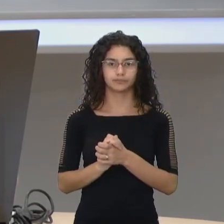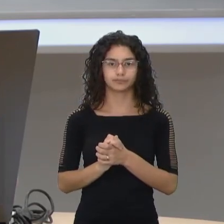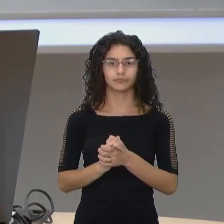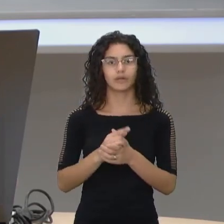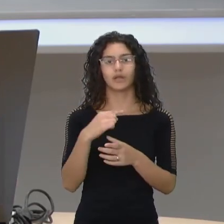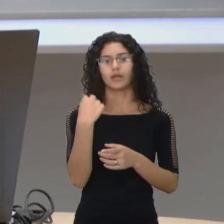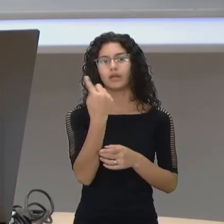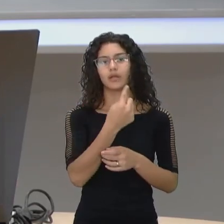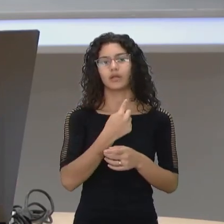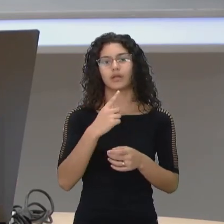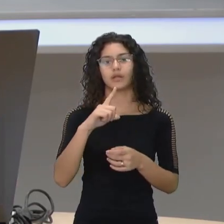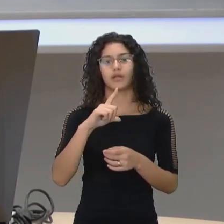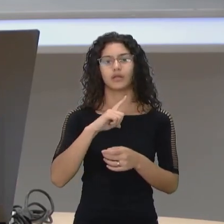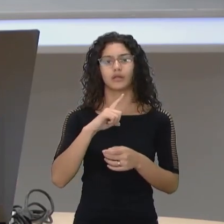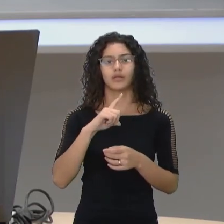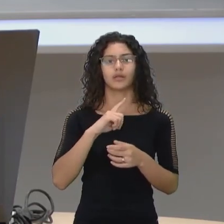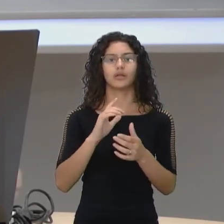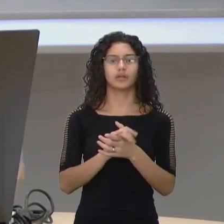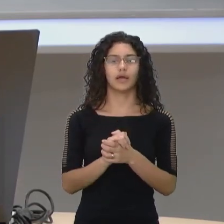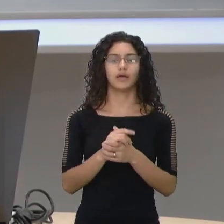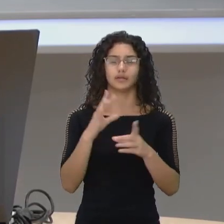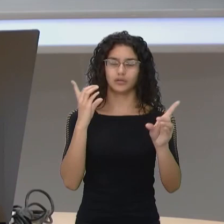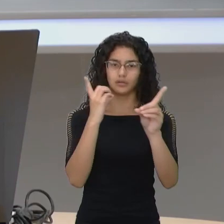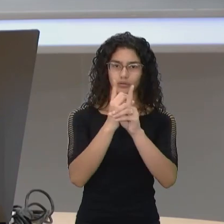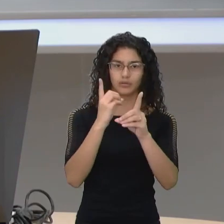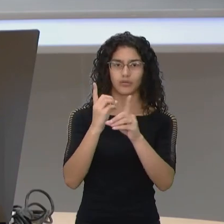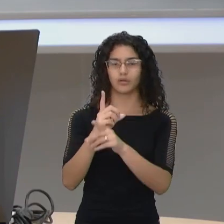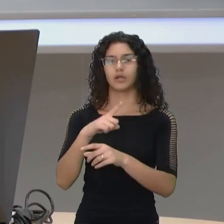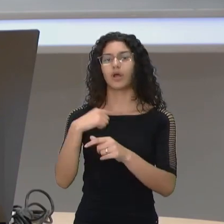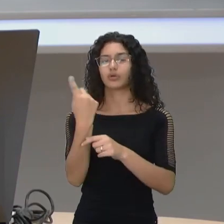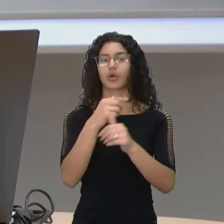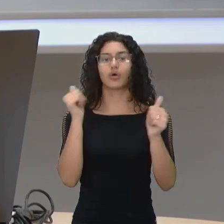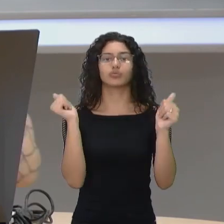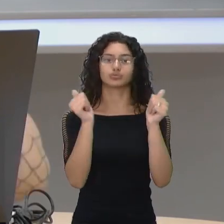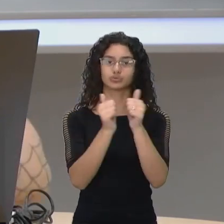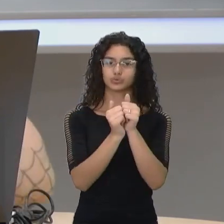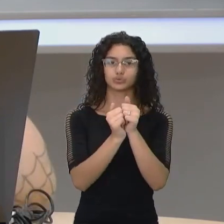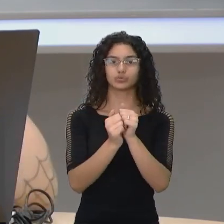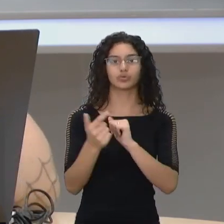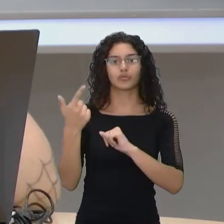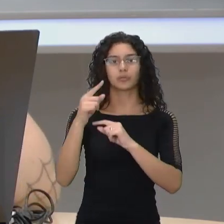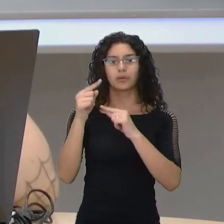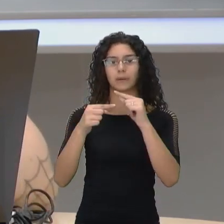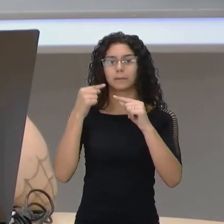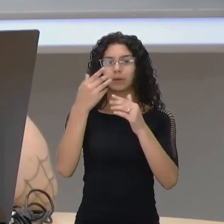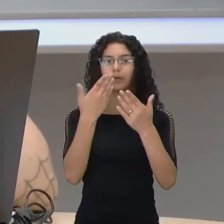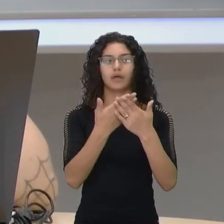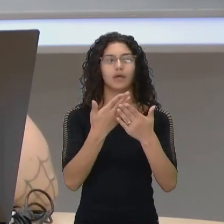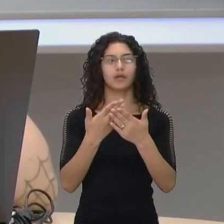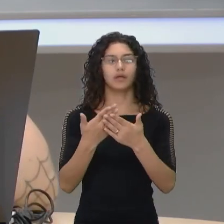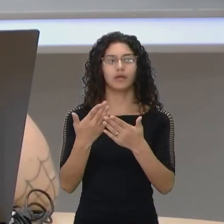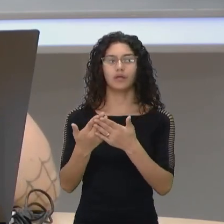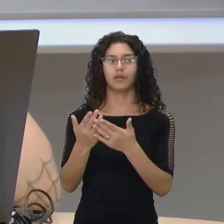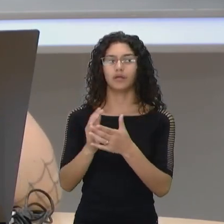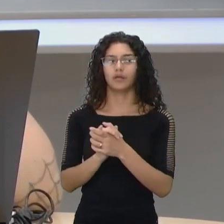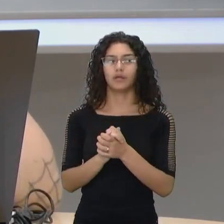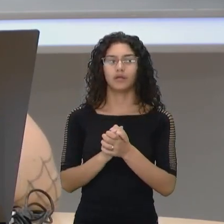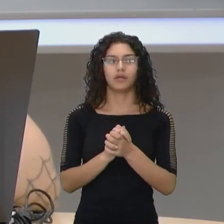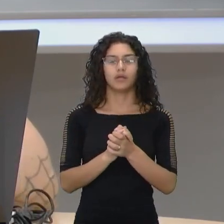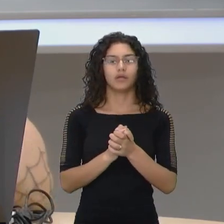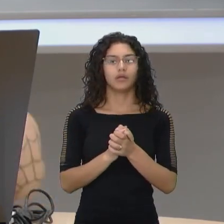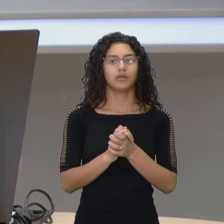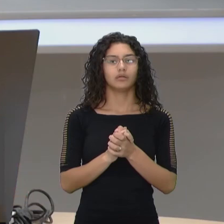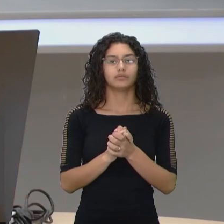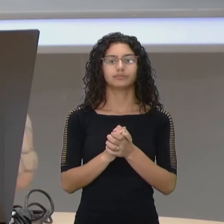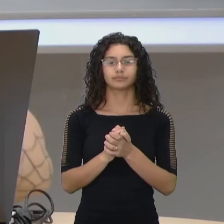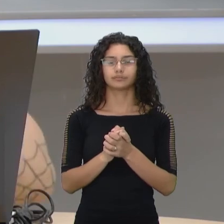A gente vai encerrando esse nosso encontro. Estaremos juntos na próxima aula, também uma aula